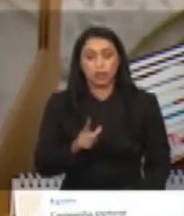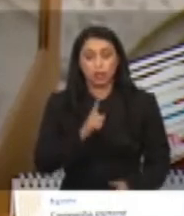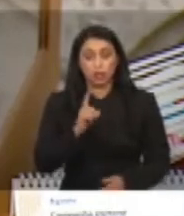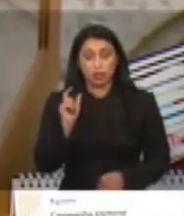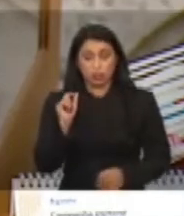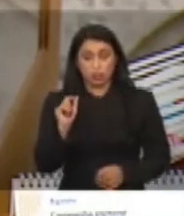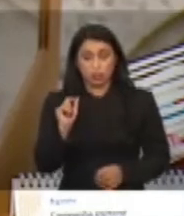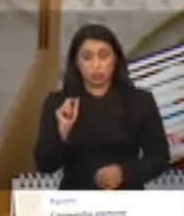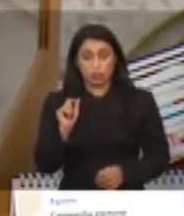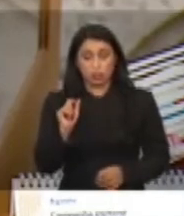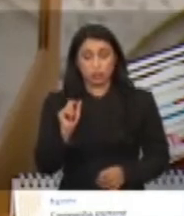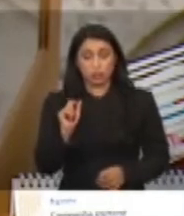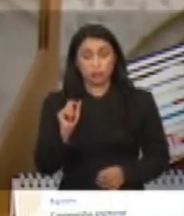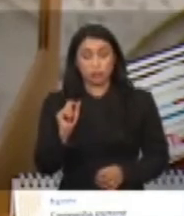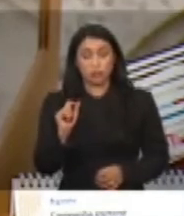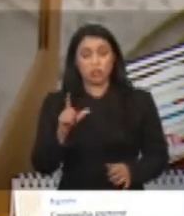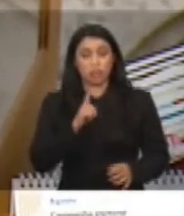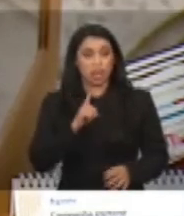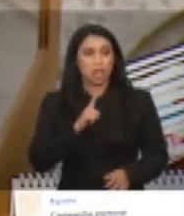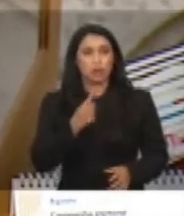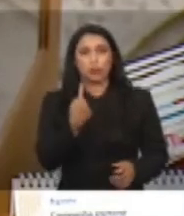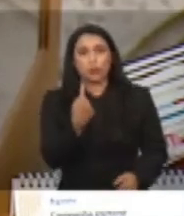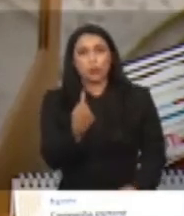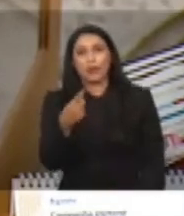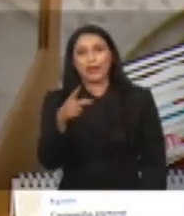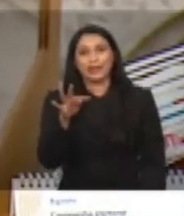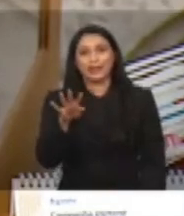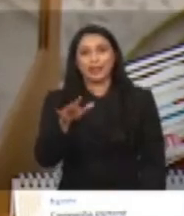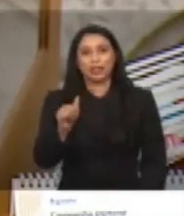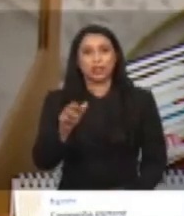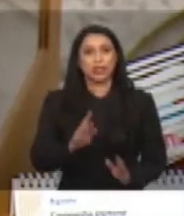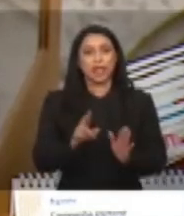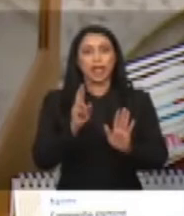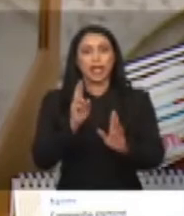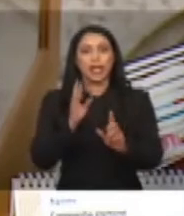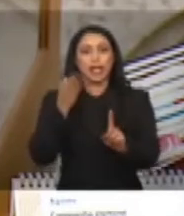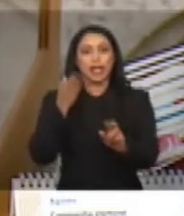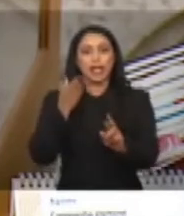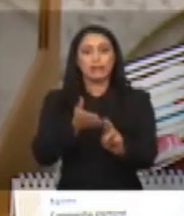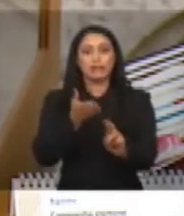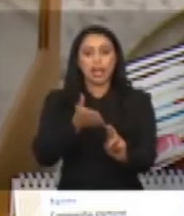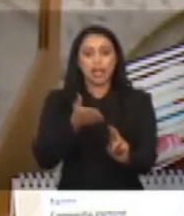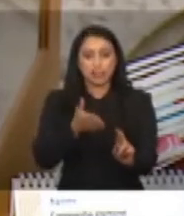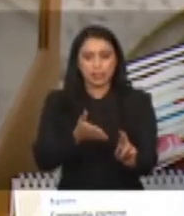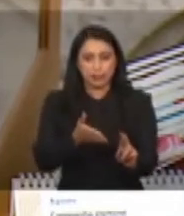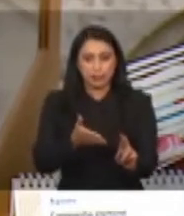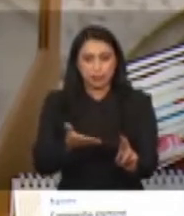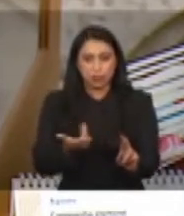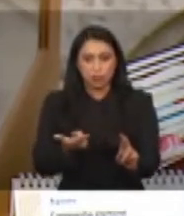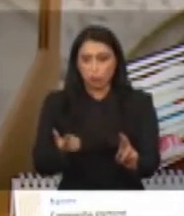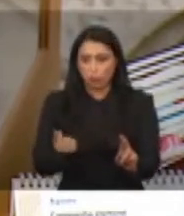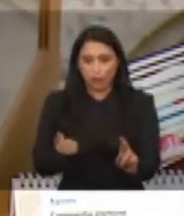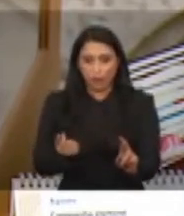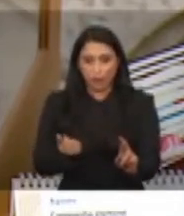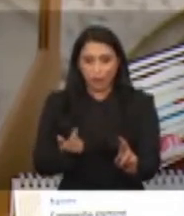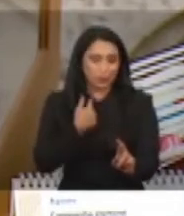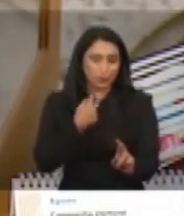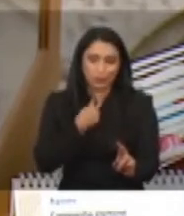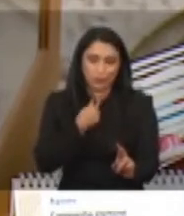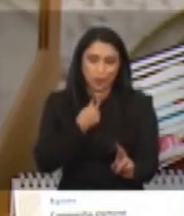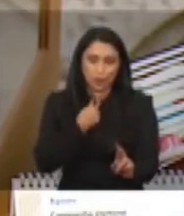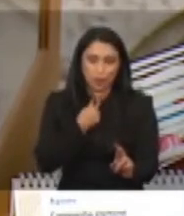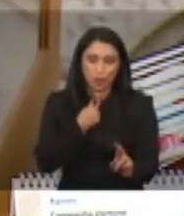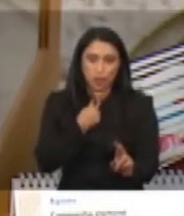não se pode, ao instituir uma taxa, adotar como referência de cálculo o valor da riqueza. A taxa não pode ser